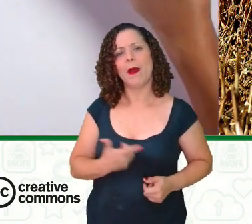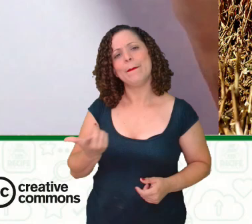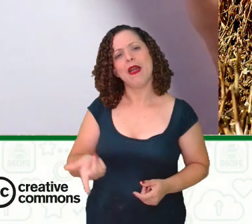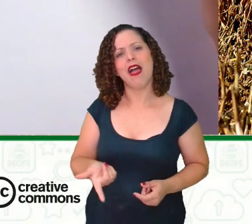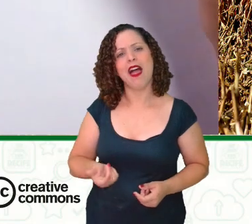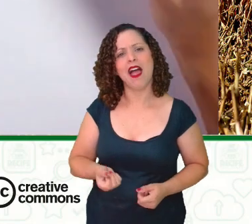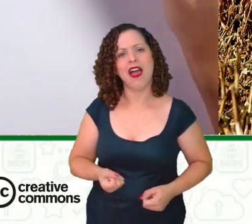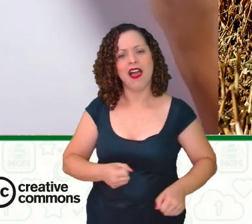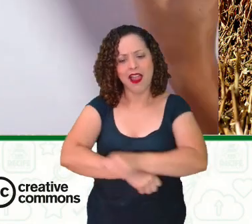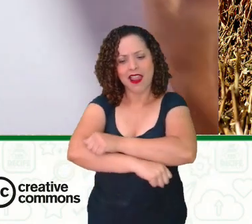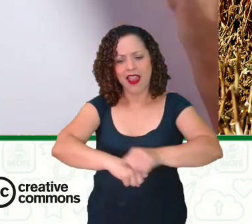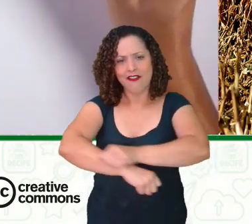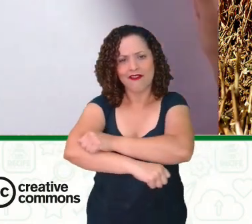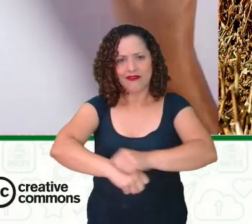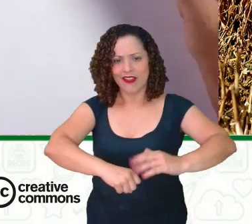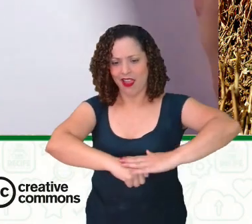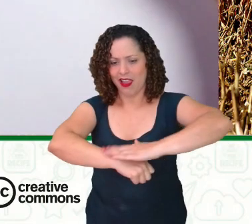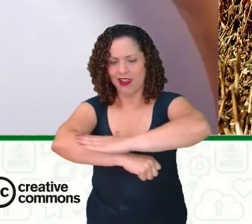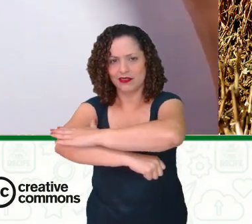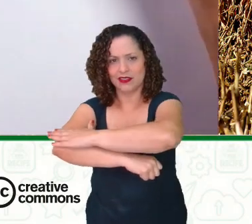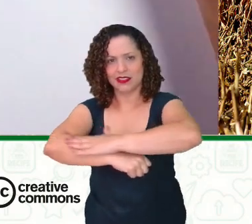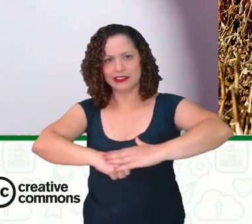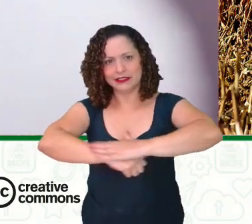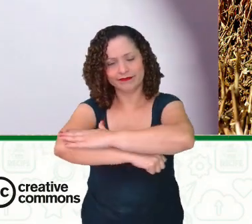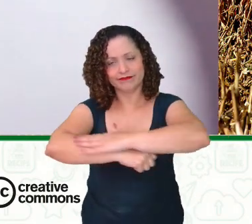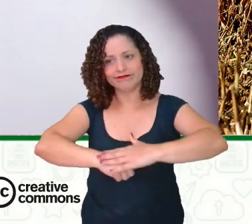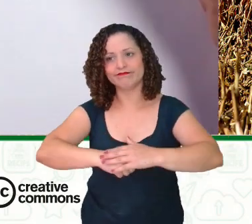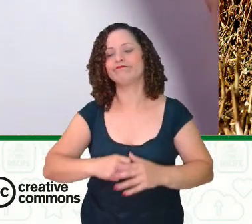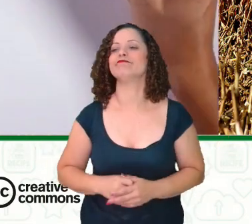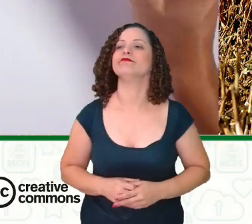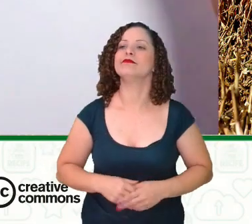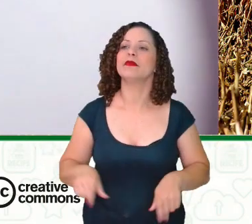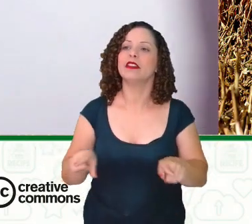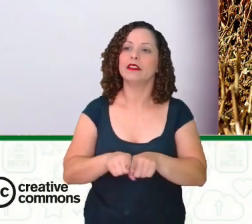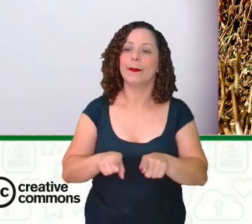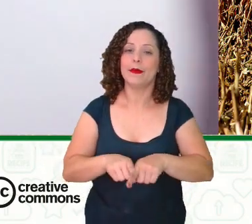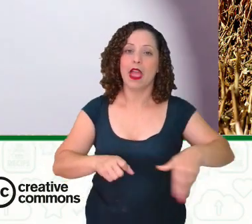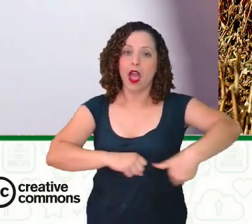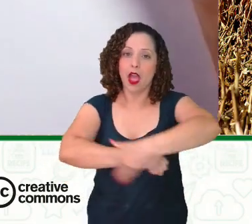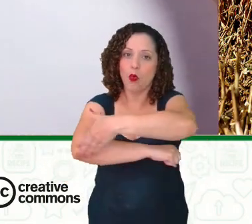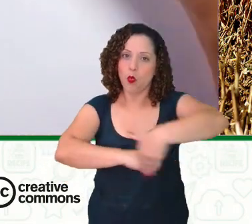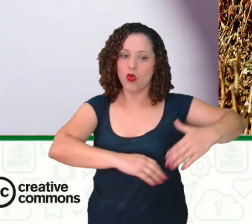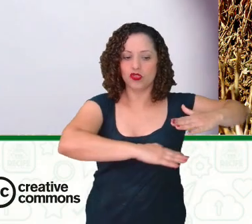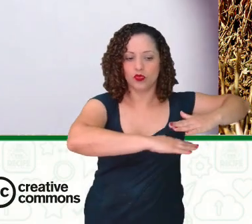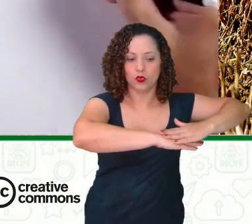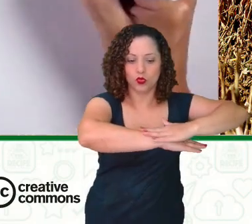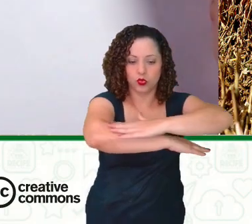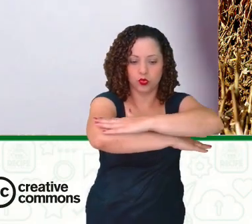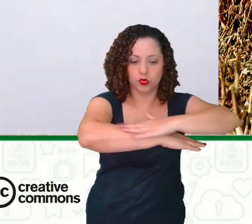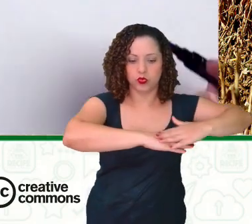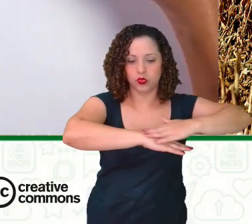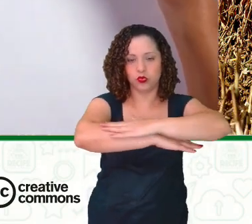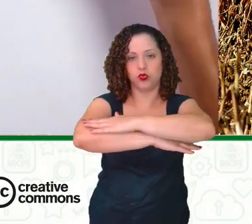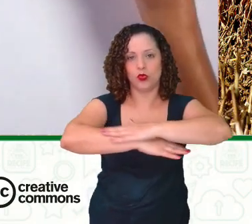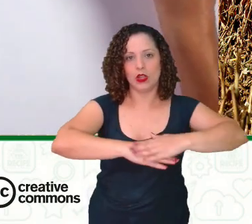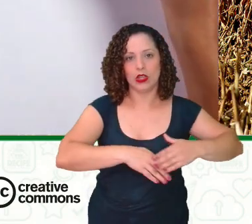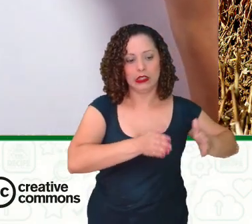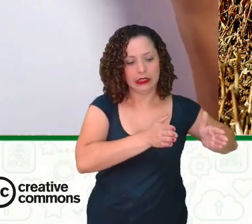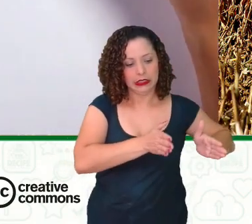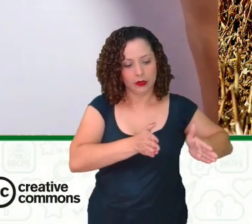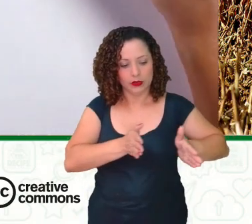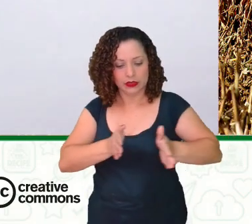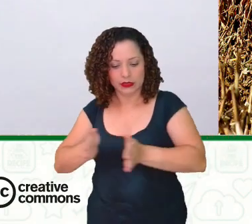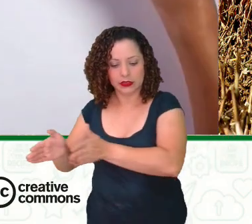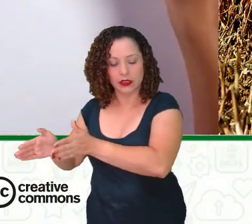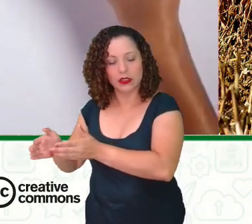baixo aproveitamento da água da chuva em centros urbanos. A pavimentação das ruas e calçadas, principalmente quando feita com